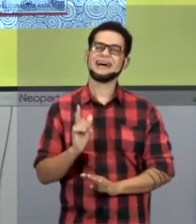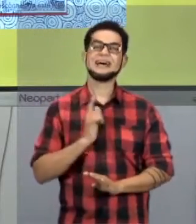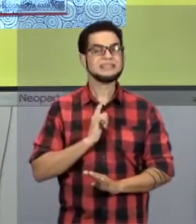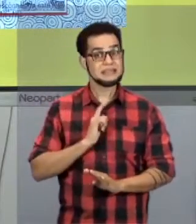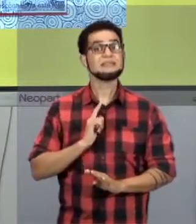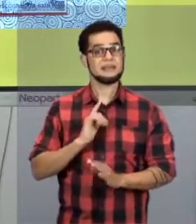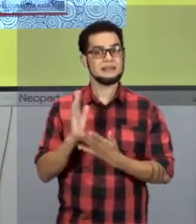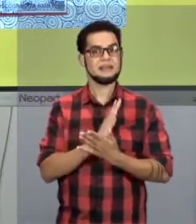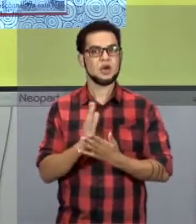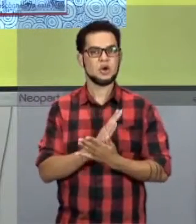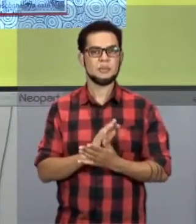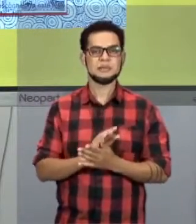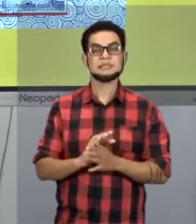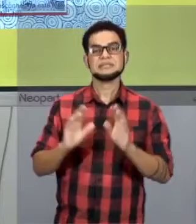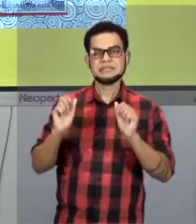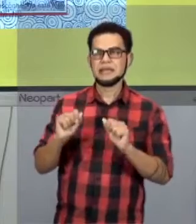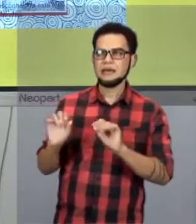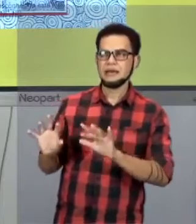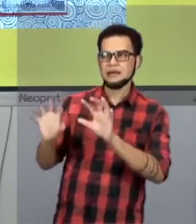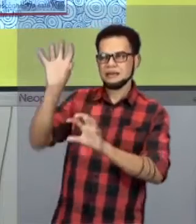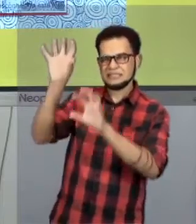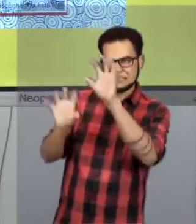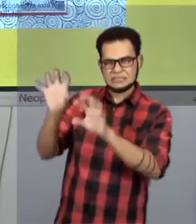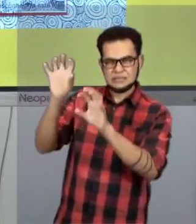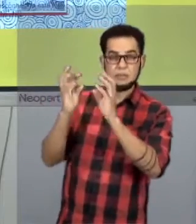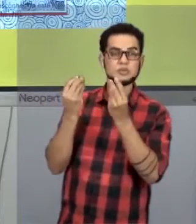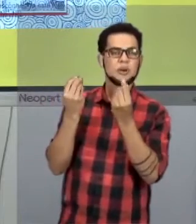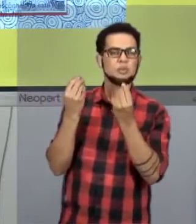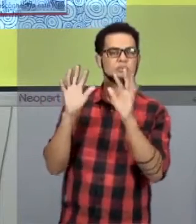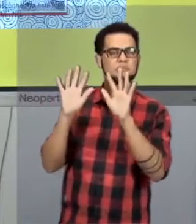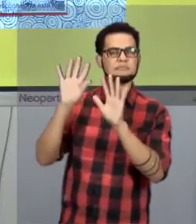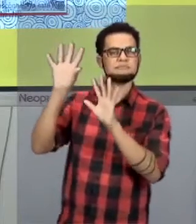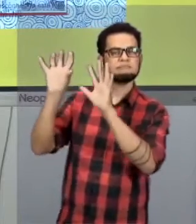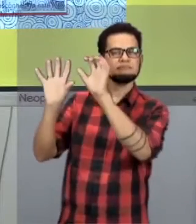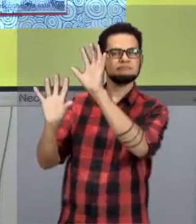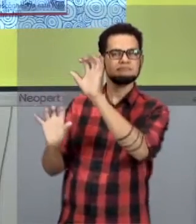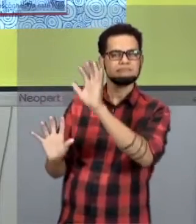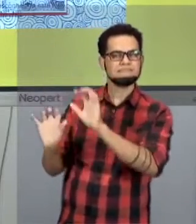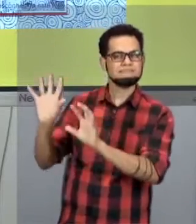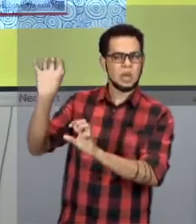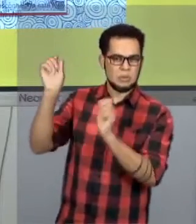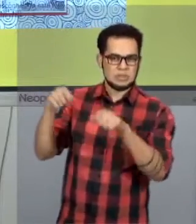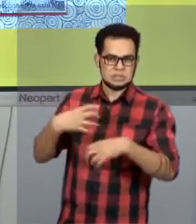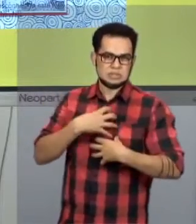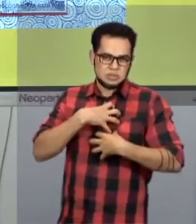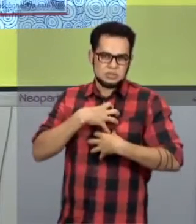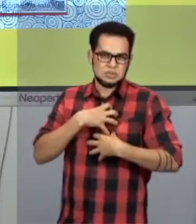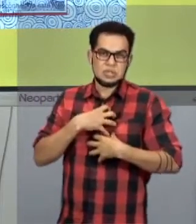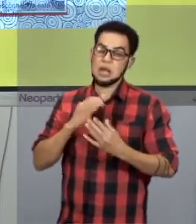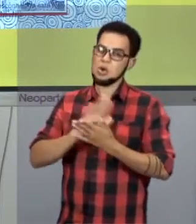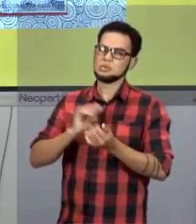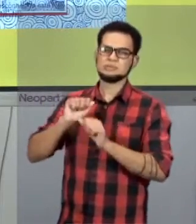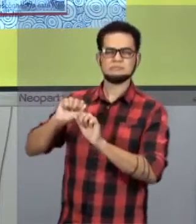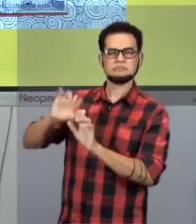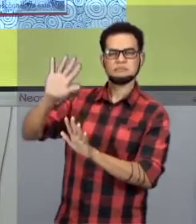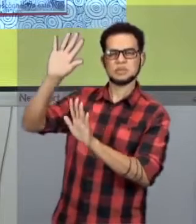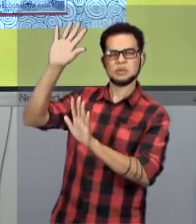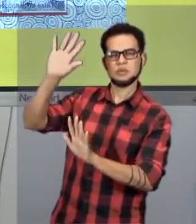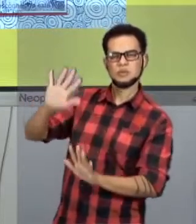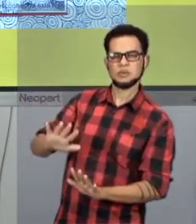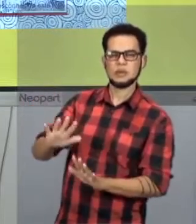tátil, que é o que a gente pode sentir com as mãos, né? Nós vamos ter ambientes que são lisos,